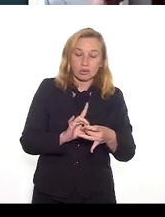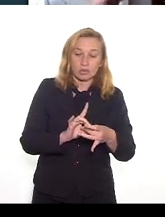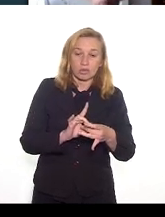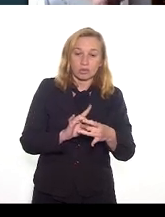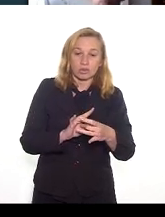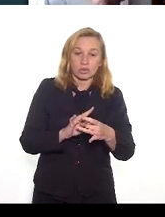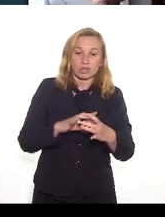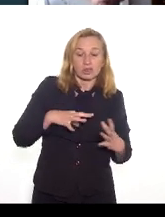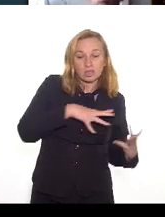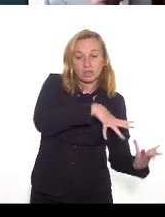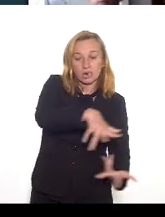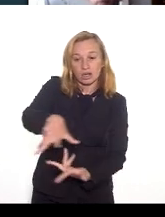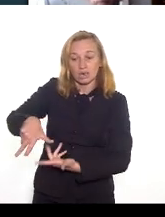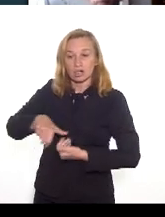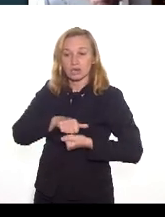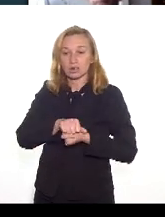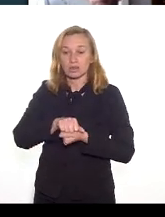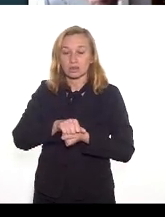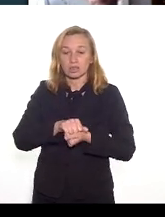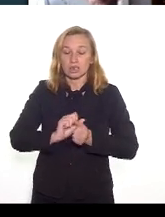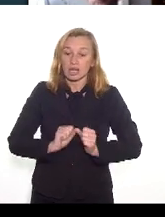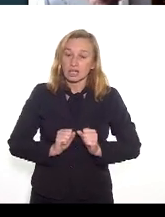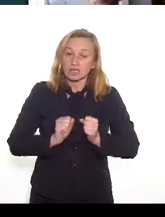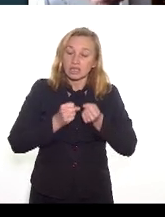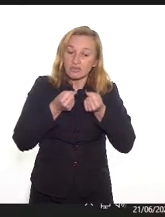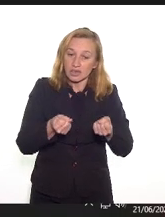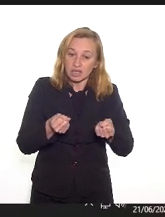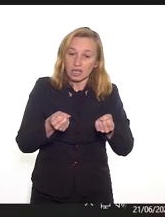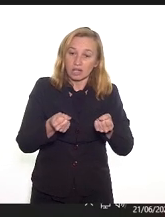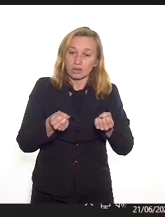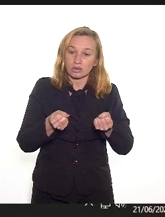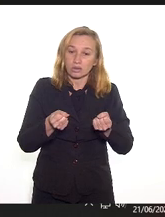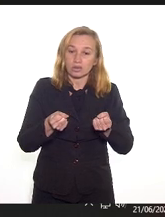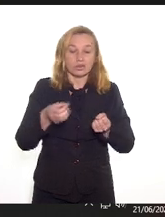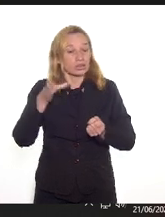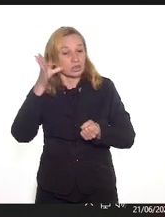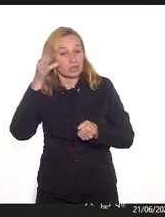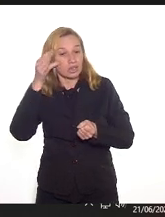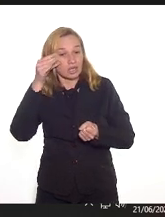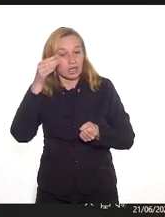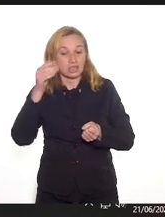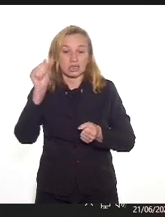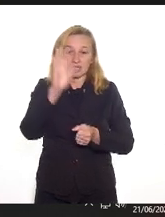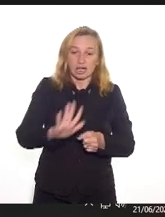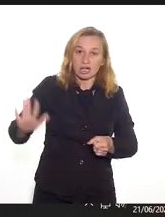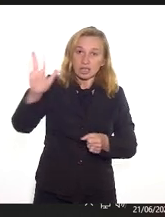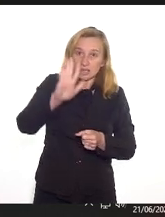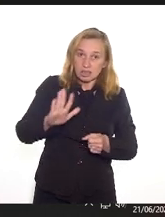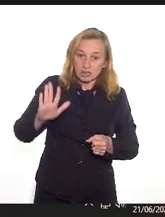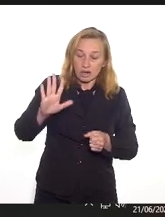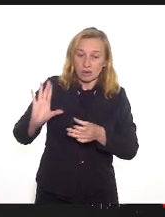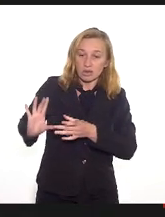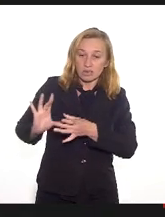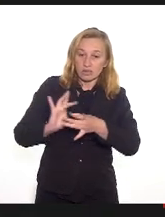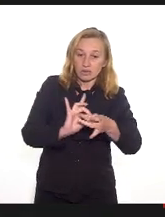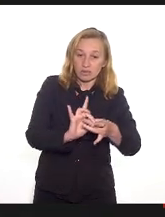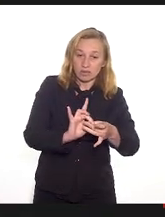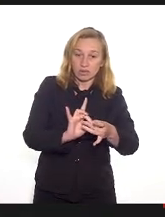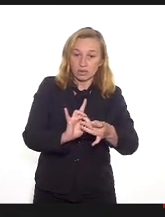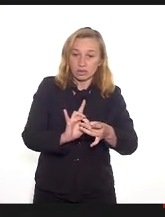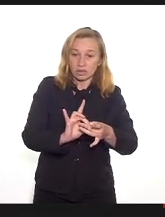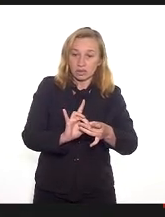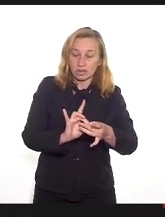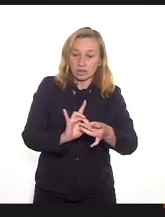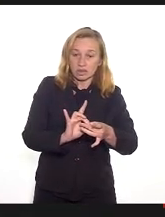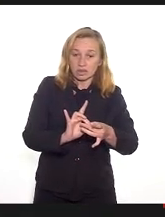nação, a defesa dos nossos interesses no contexto internacional e a vinculação desse